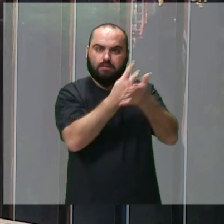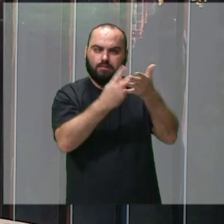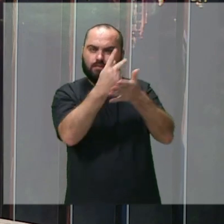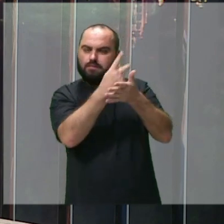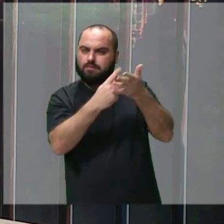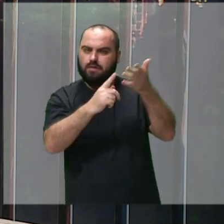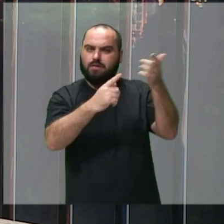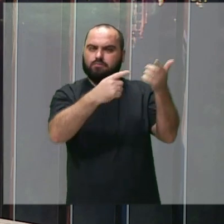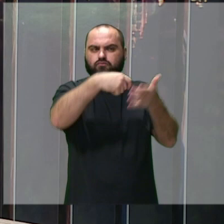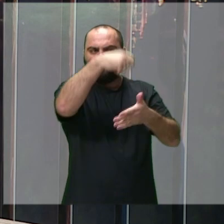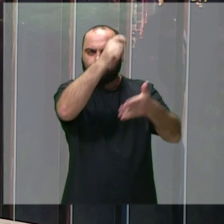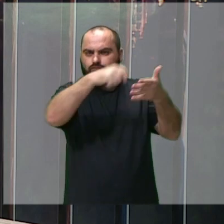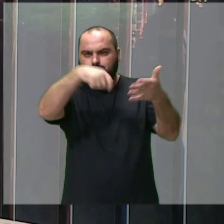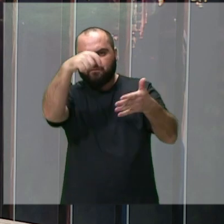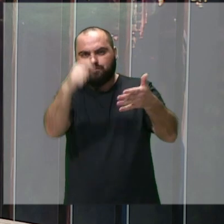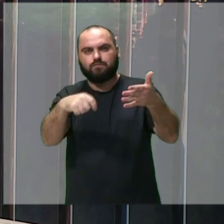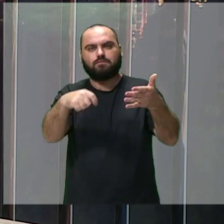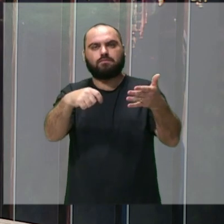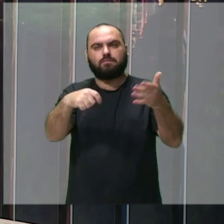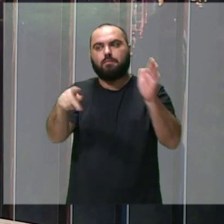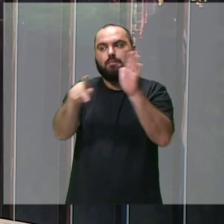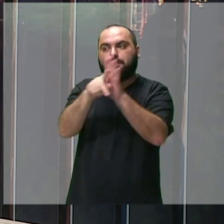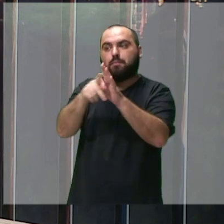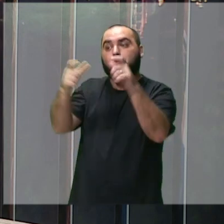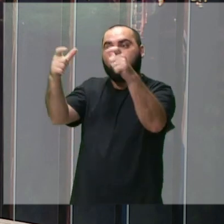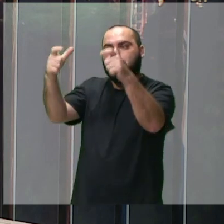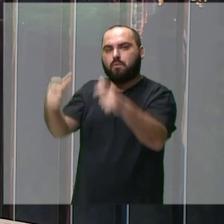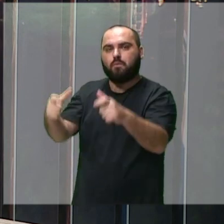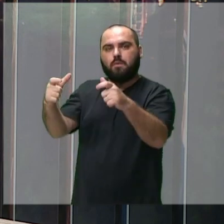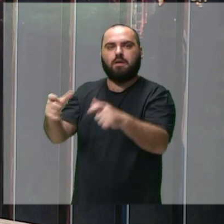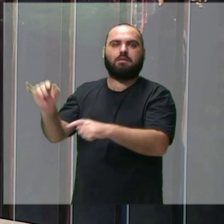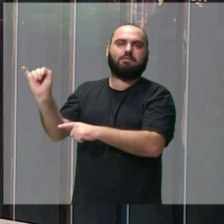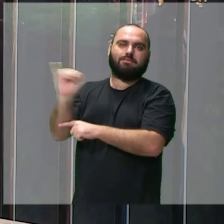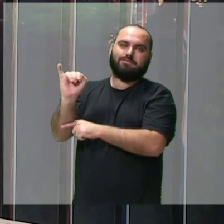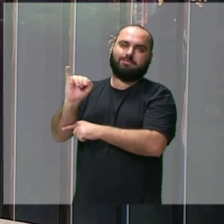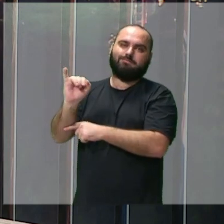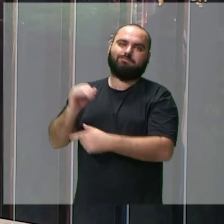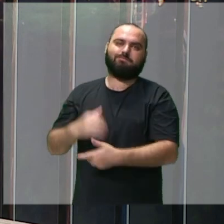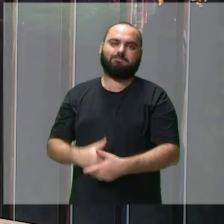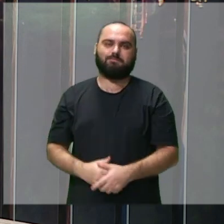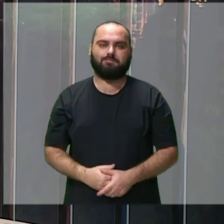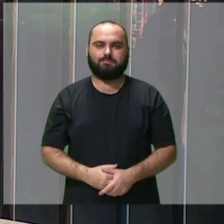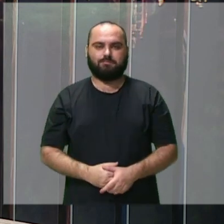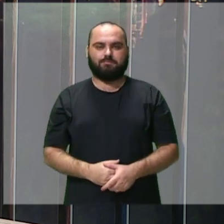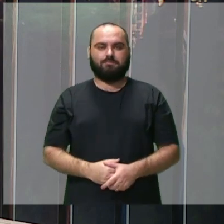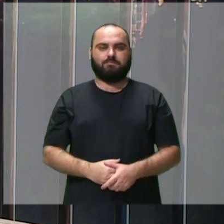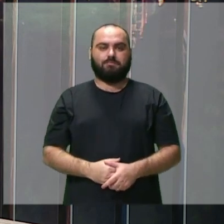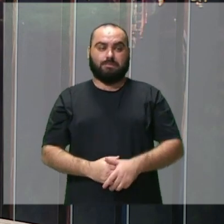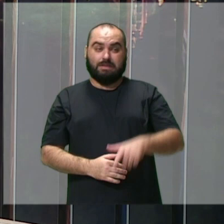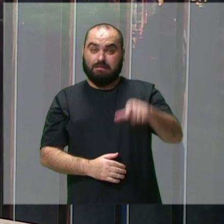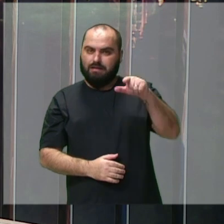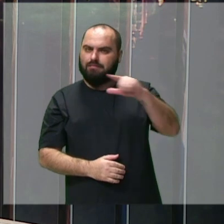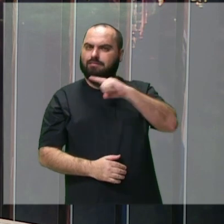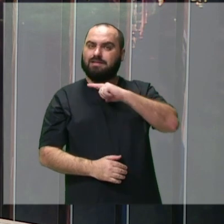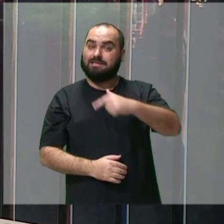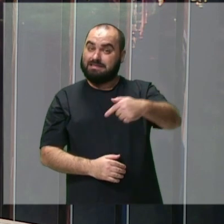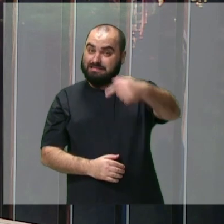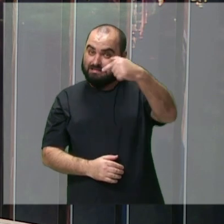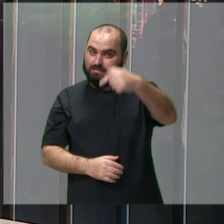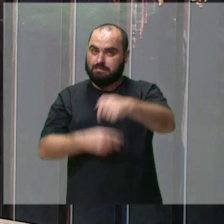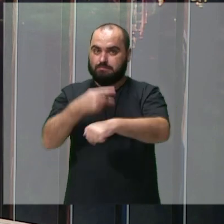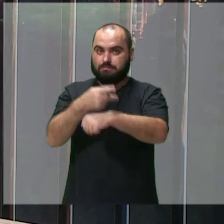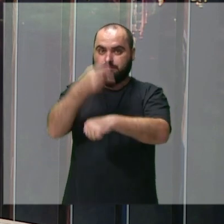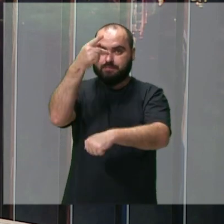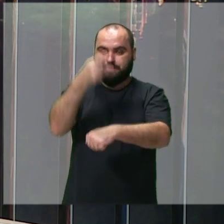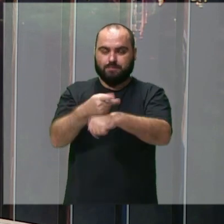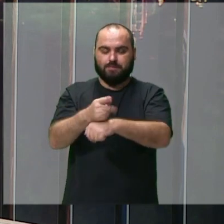as paisagens típicas da cidade portuária, entre outros elementos. Ele possui 7 prêmios, com destaque